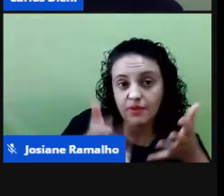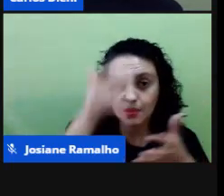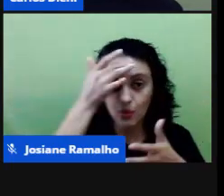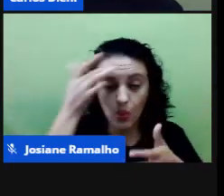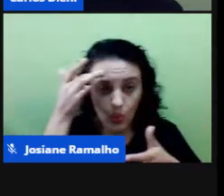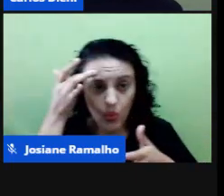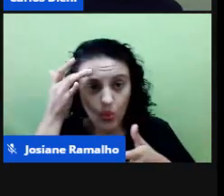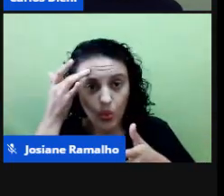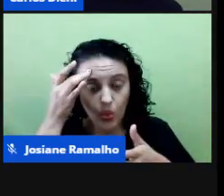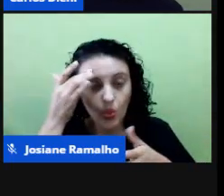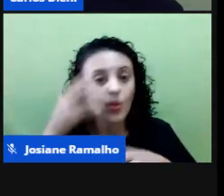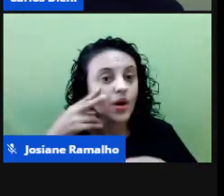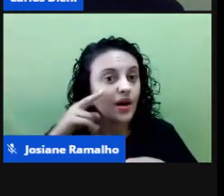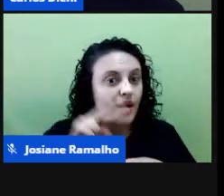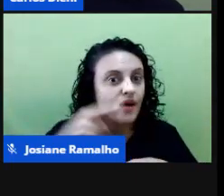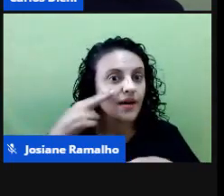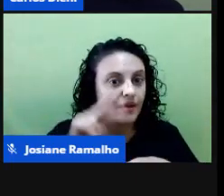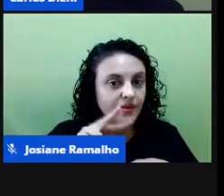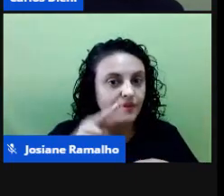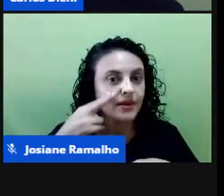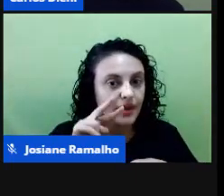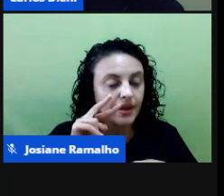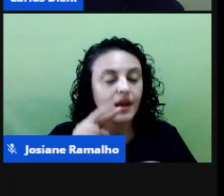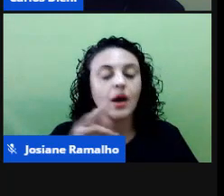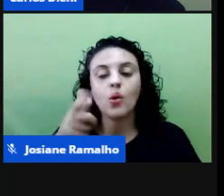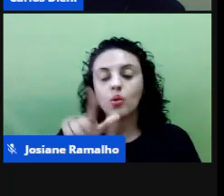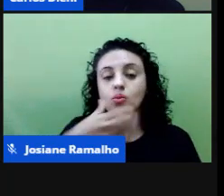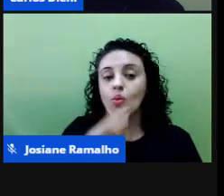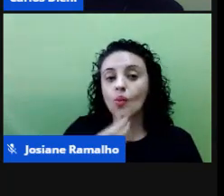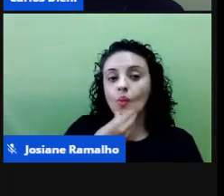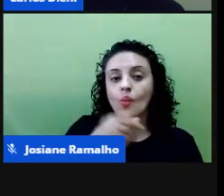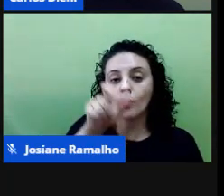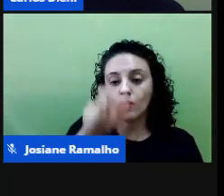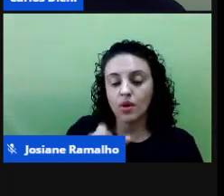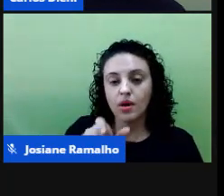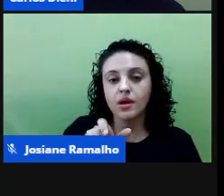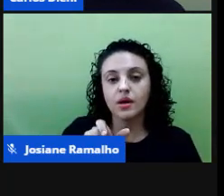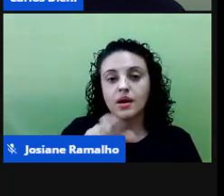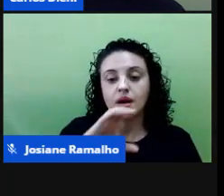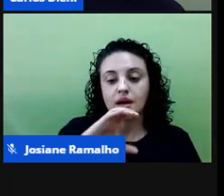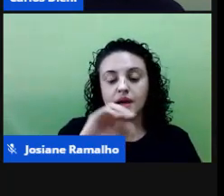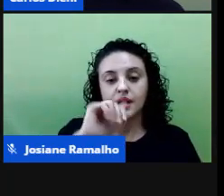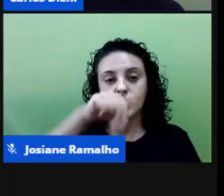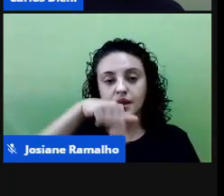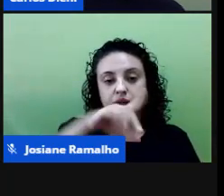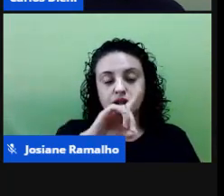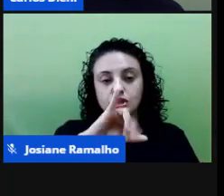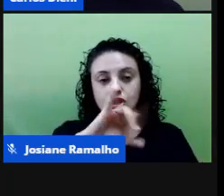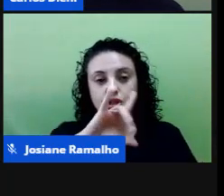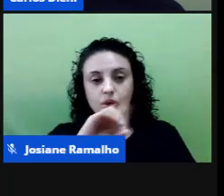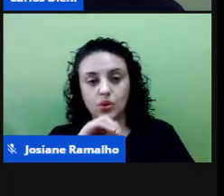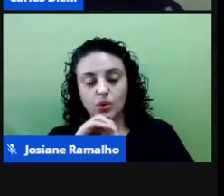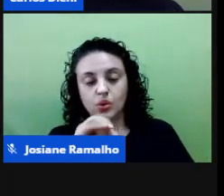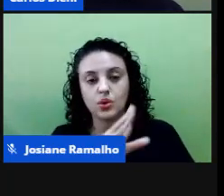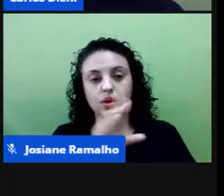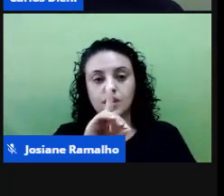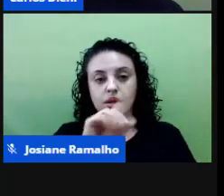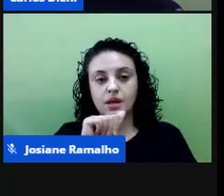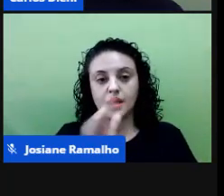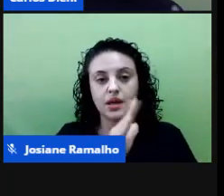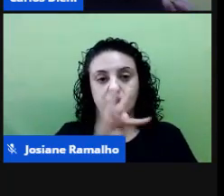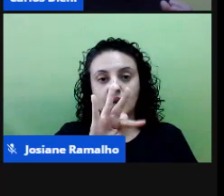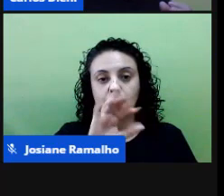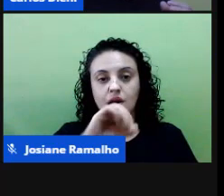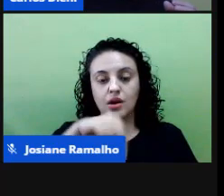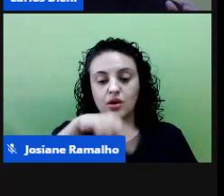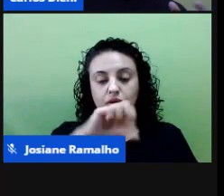Cândido Alberto da Fonseca, começou a produzir. Tipo, ele fez o único registro audiovisual que a gente tem da Conceição